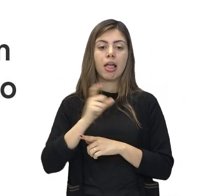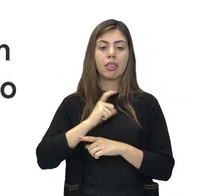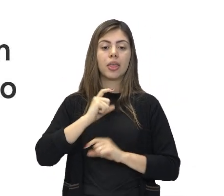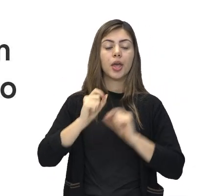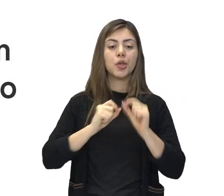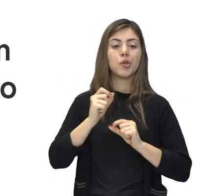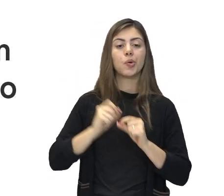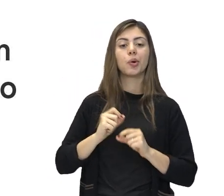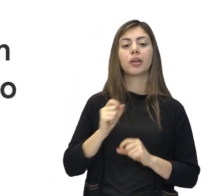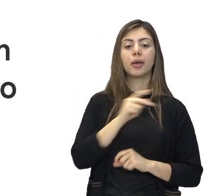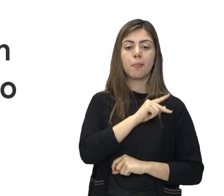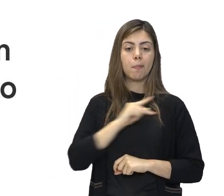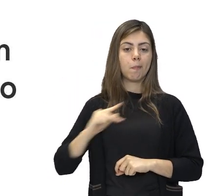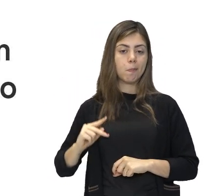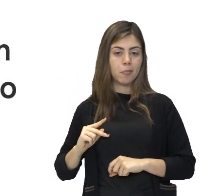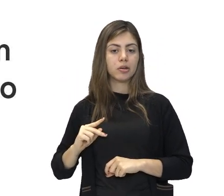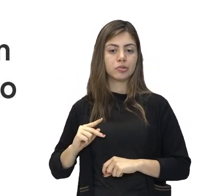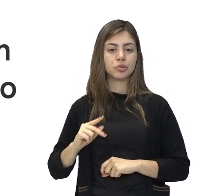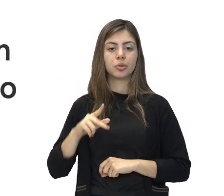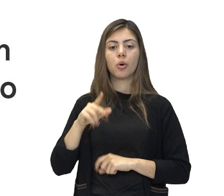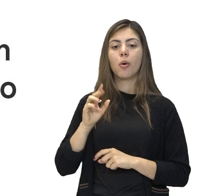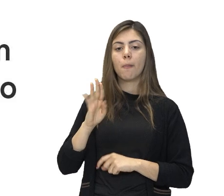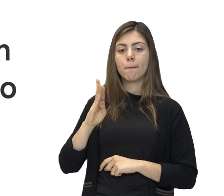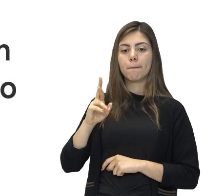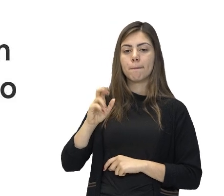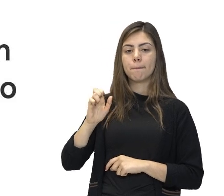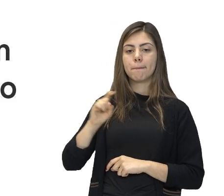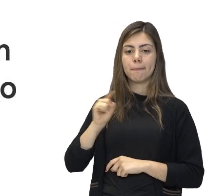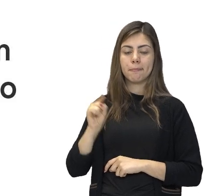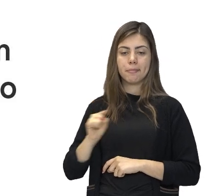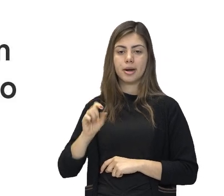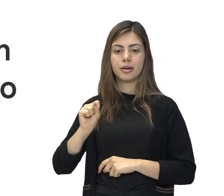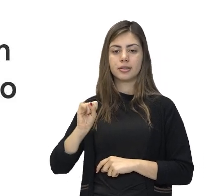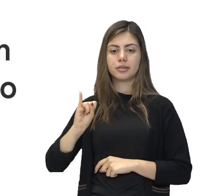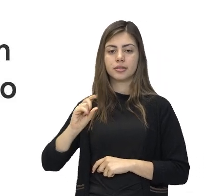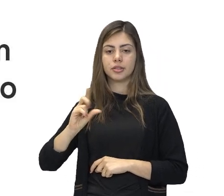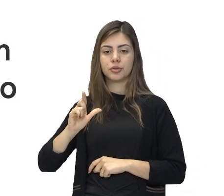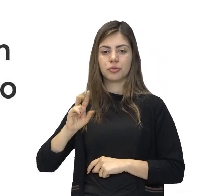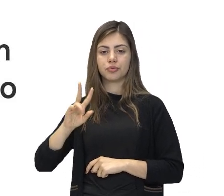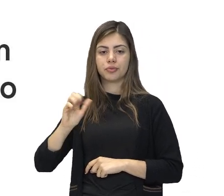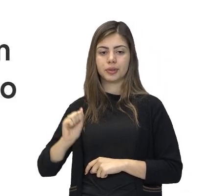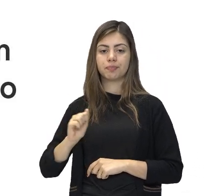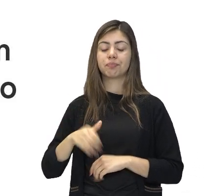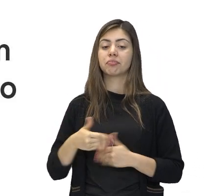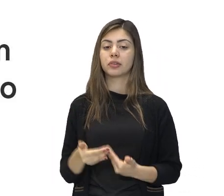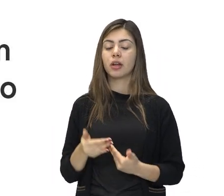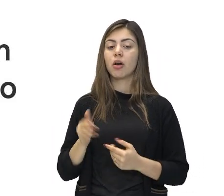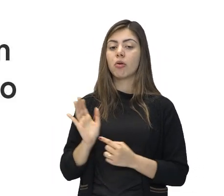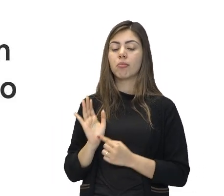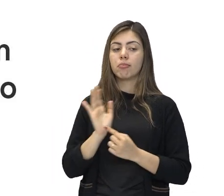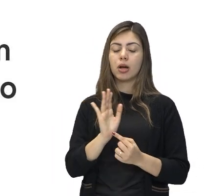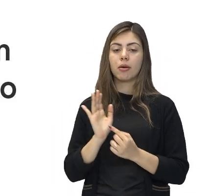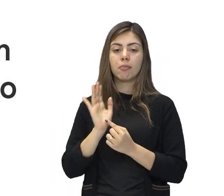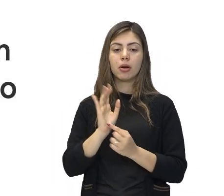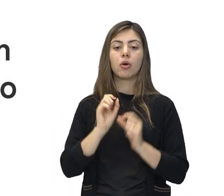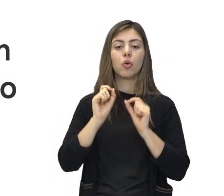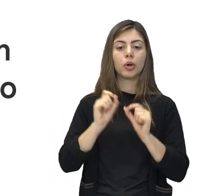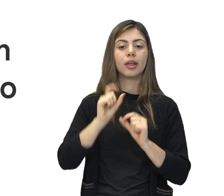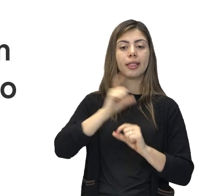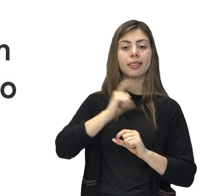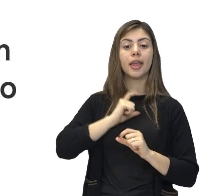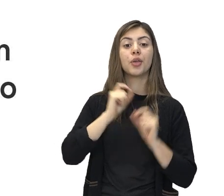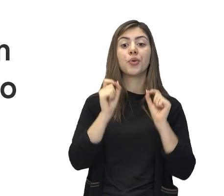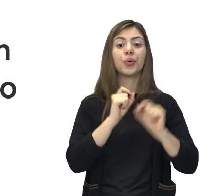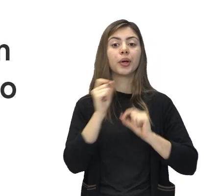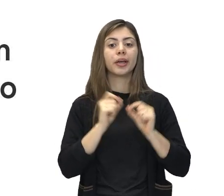Integradas contará com a apresentação do pastor Braz Silva. Entre os destaques do evento está o concurso